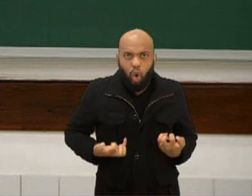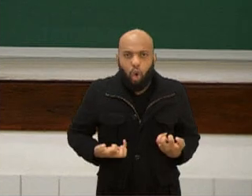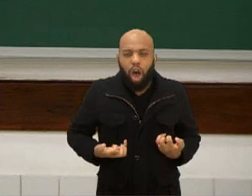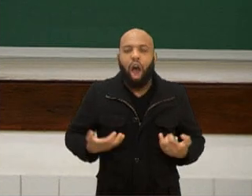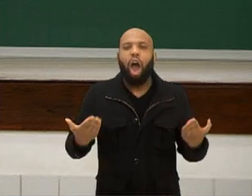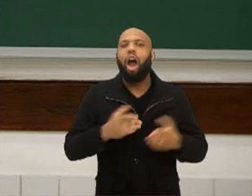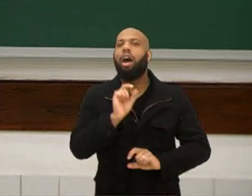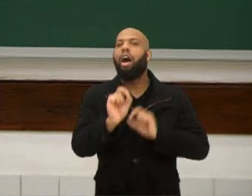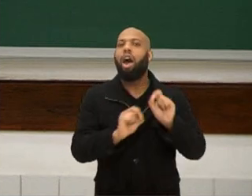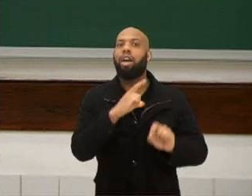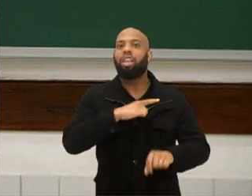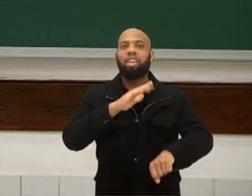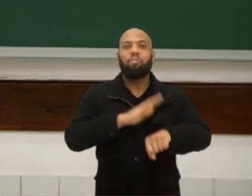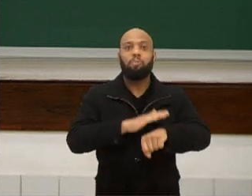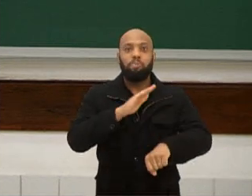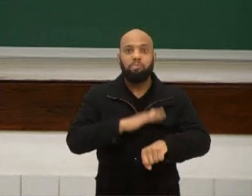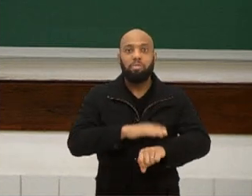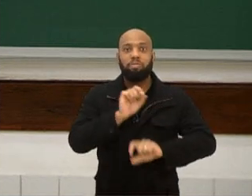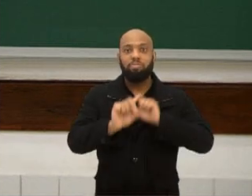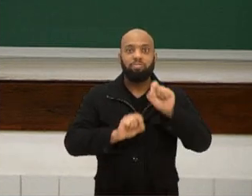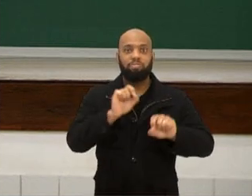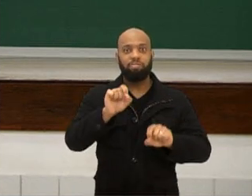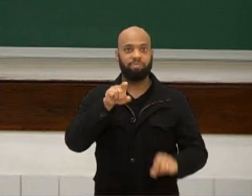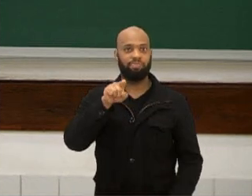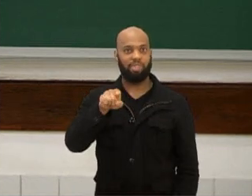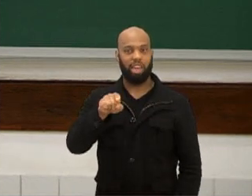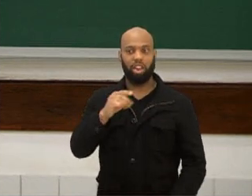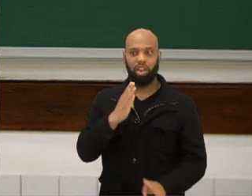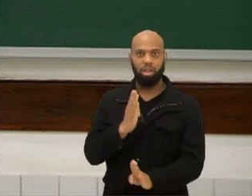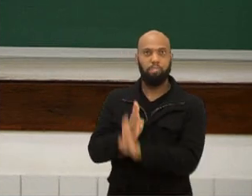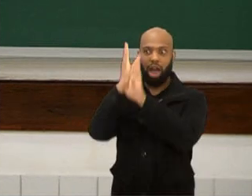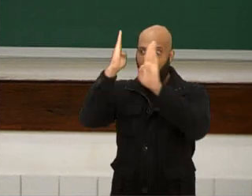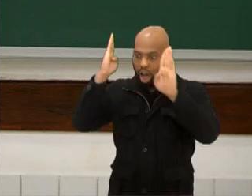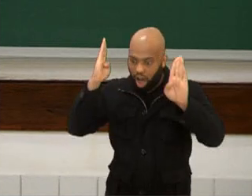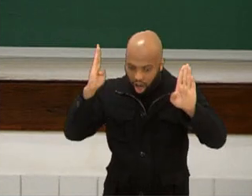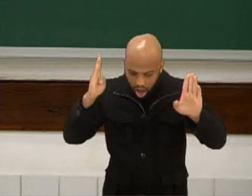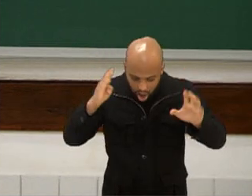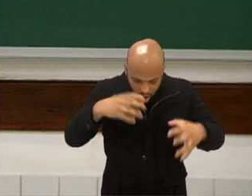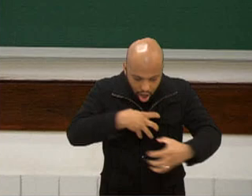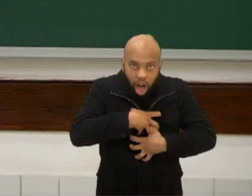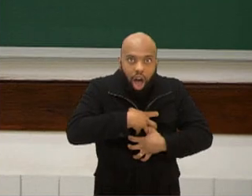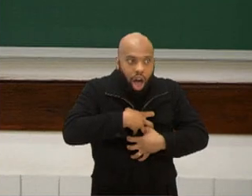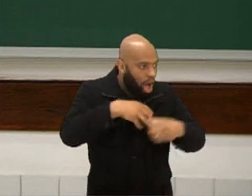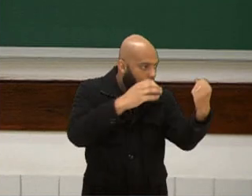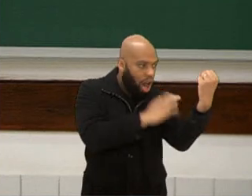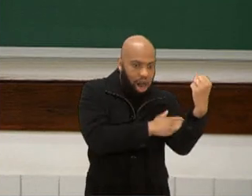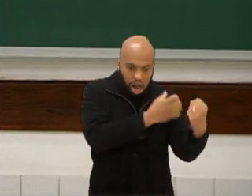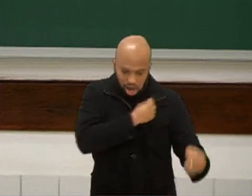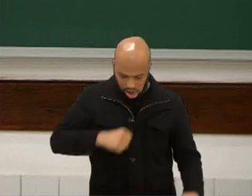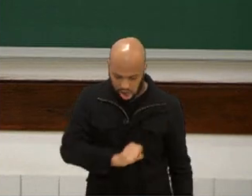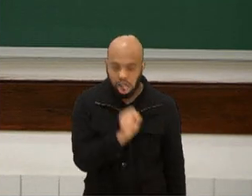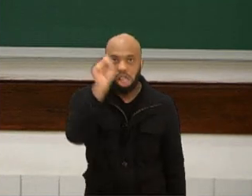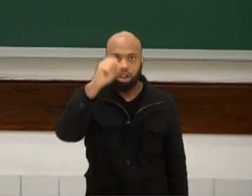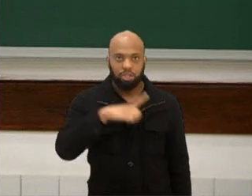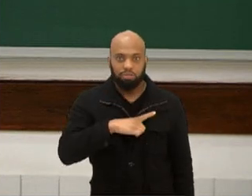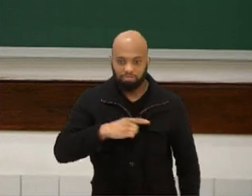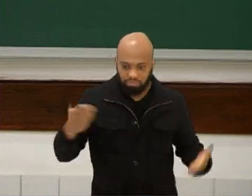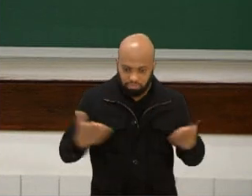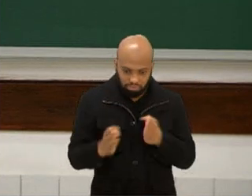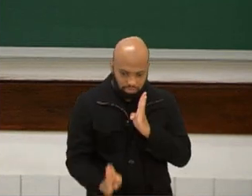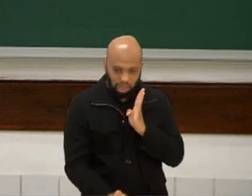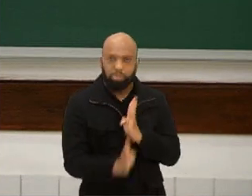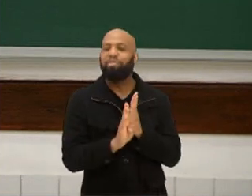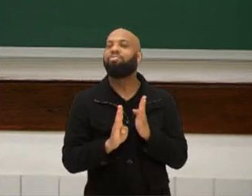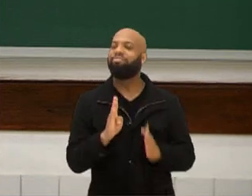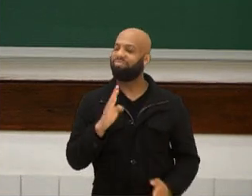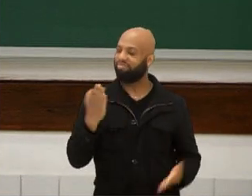o quê? Um momento ali, lembram que ela descobre com poder? Então eu tenho esse momento ali de descoberta